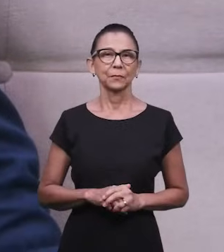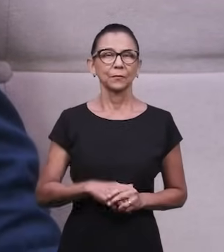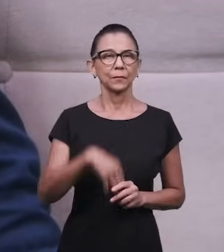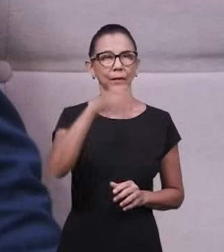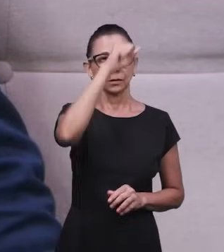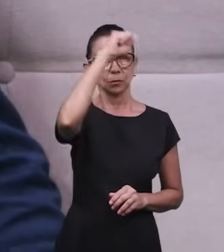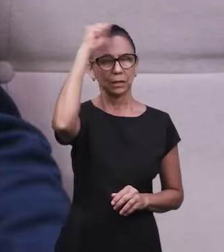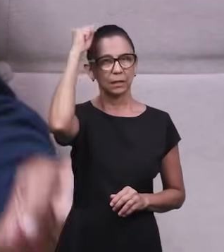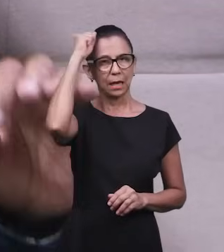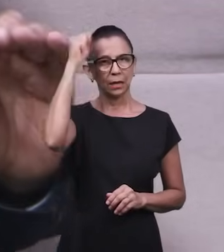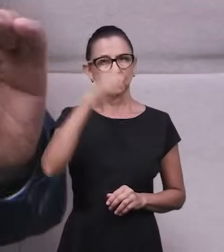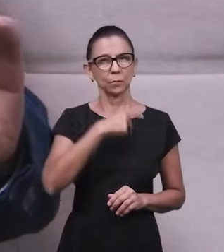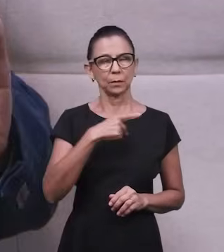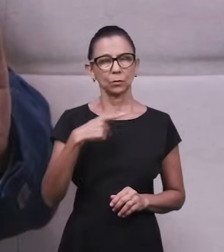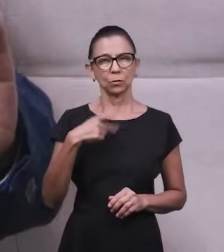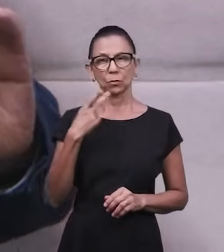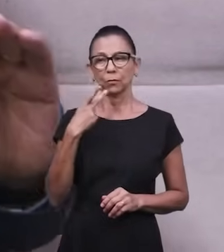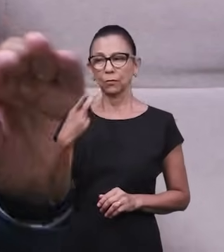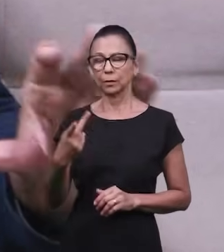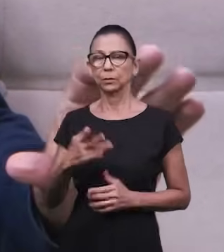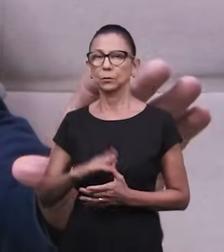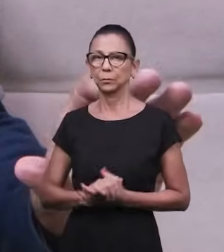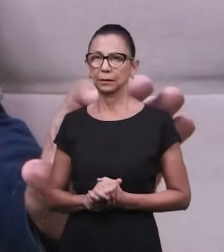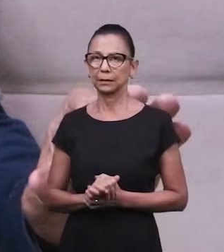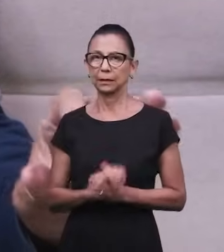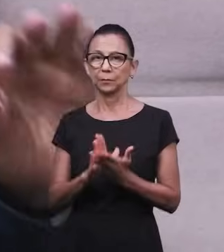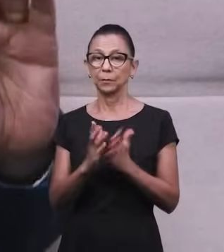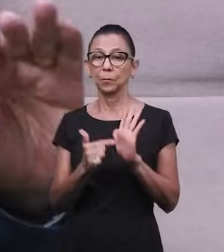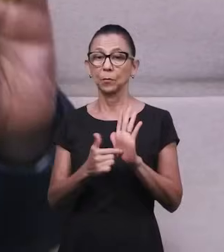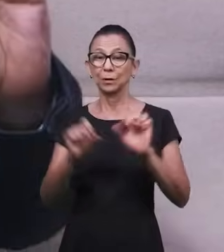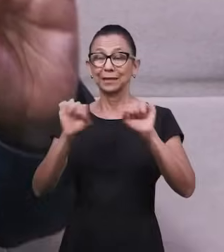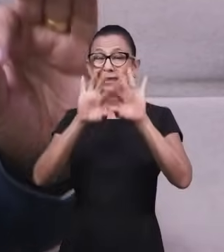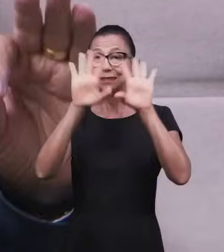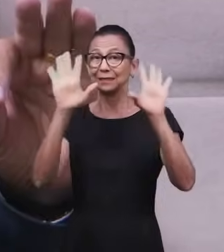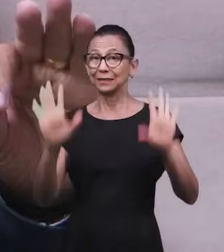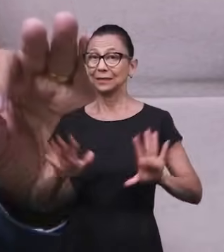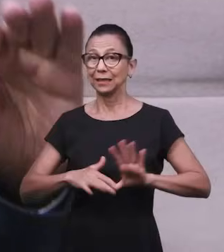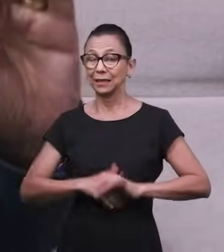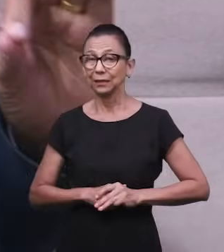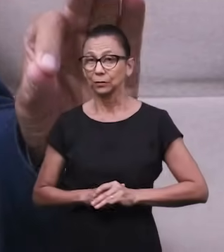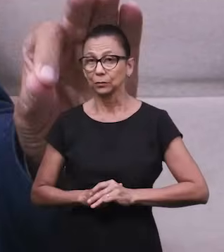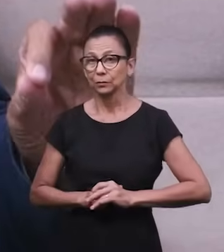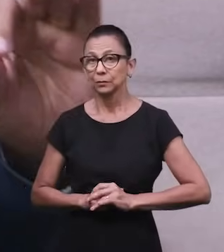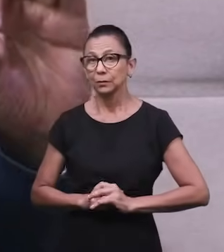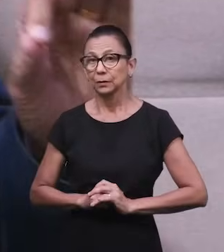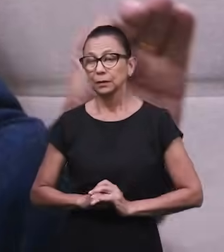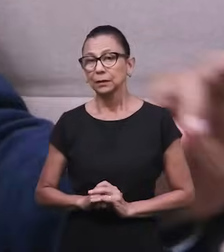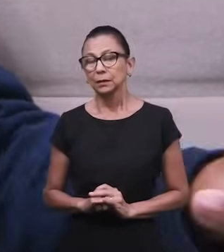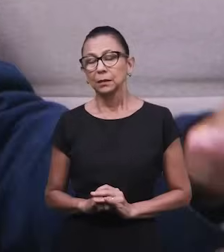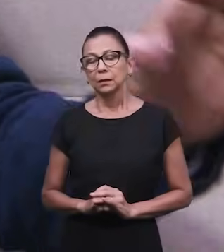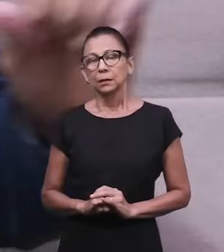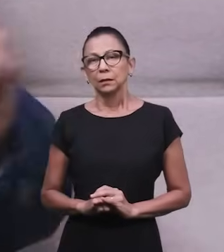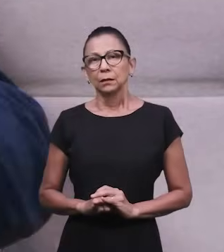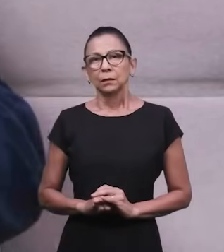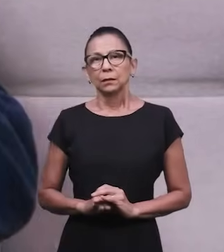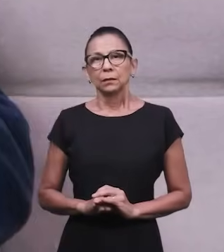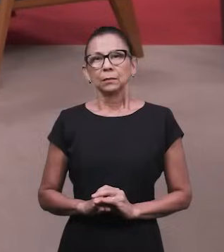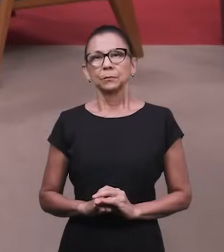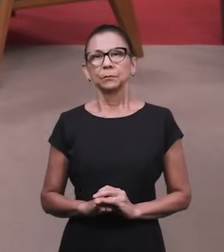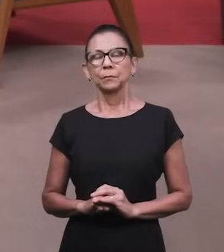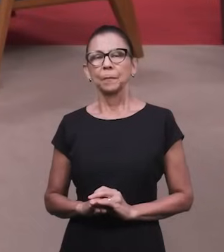da fidelidade, é que a Bíblia mostra com clareza que não existe fidelidade estéril.